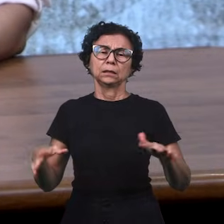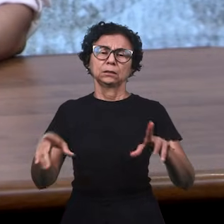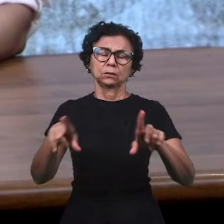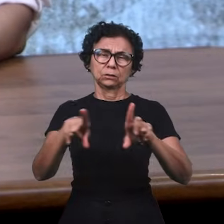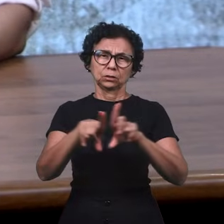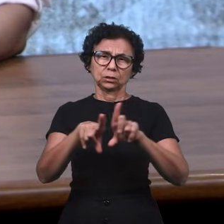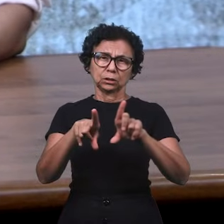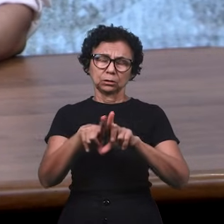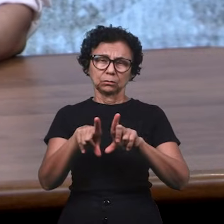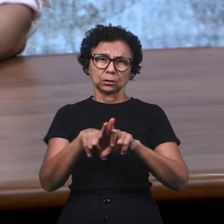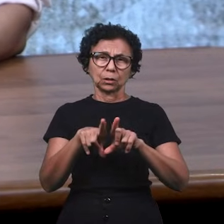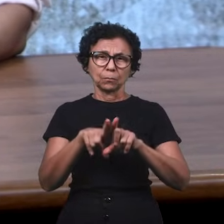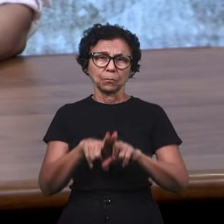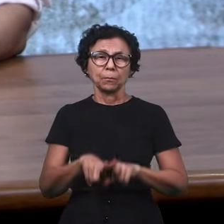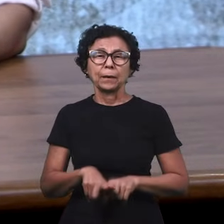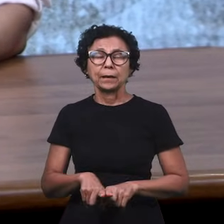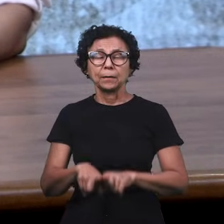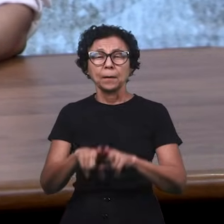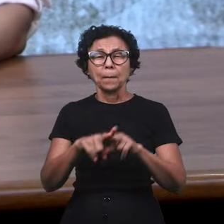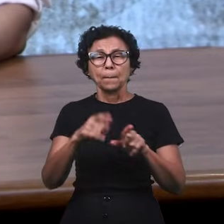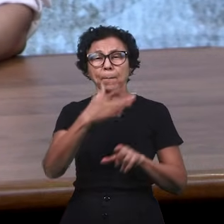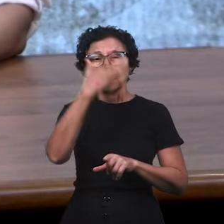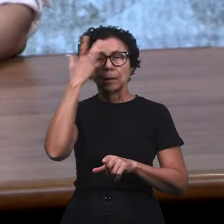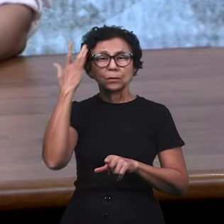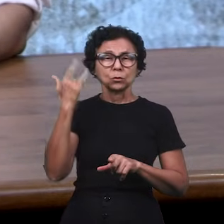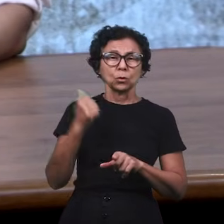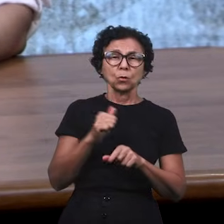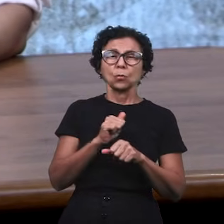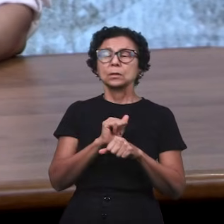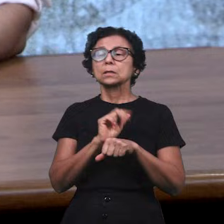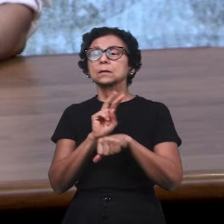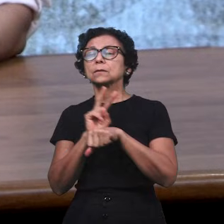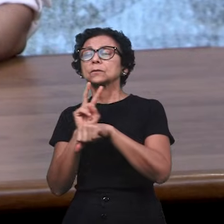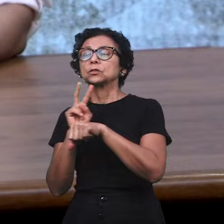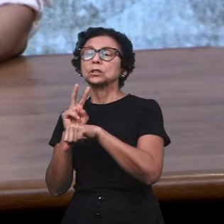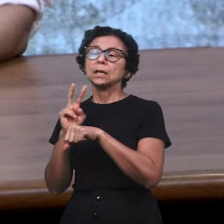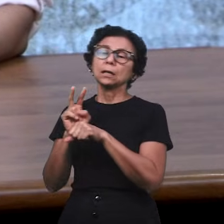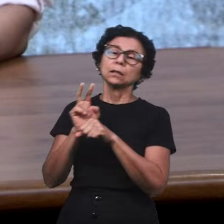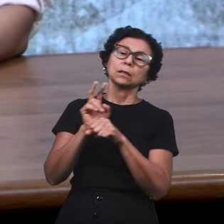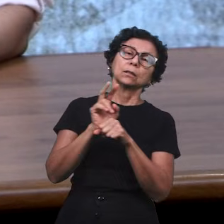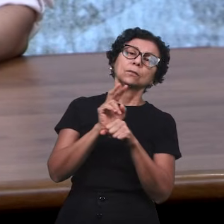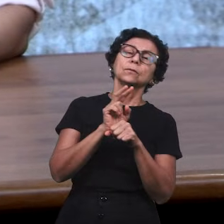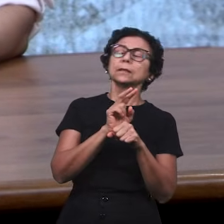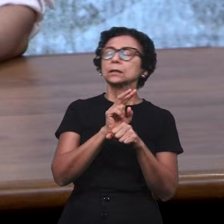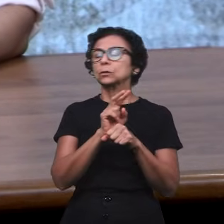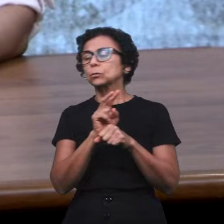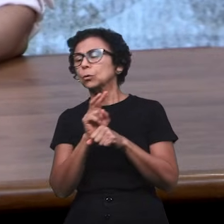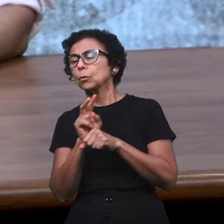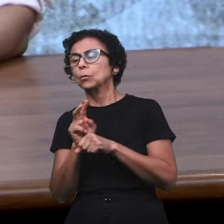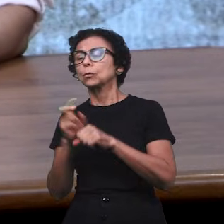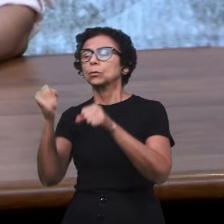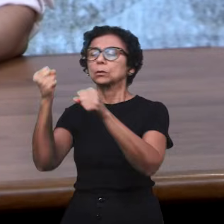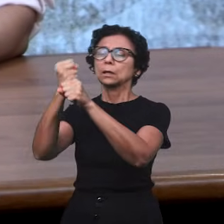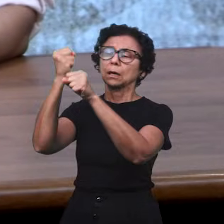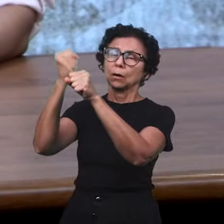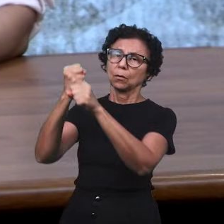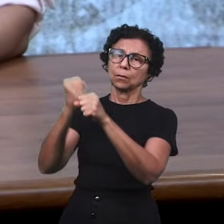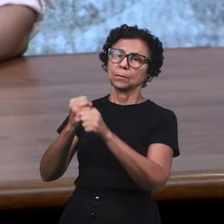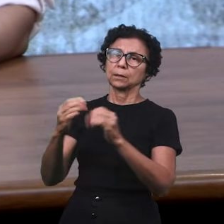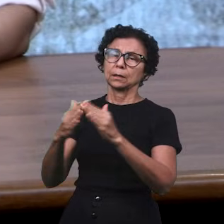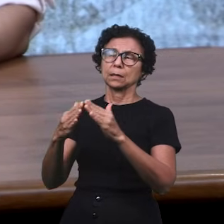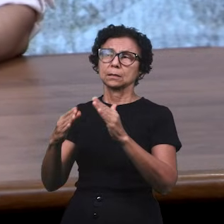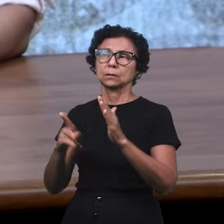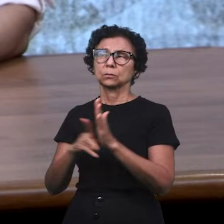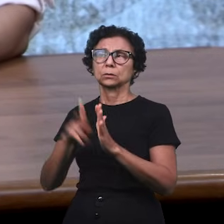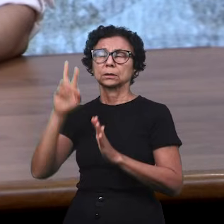os inspetores de todos os que trabalhavam em alguma obra. E dentre os levitas